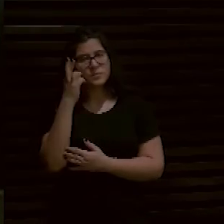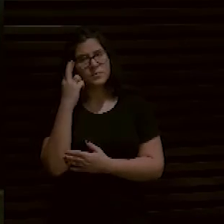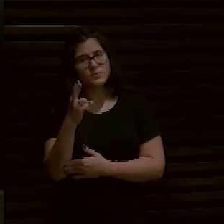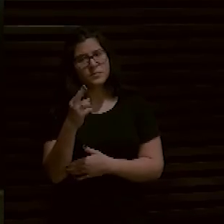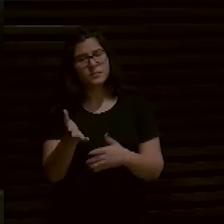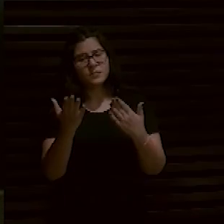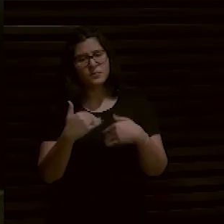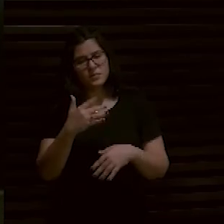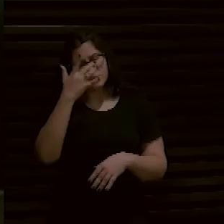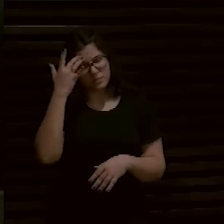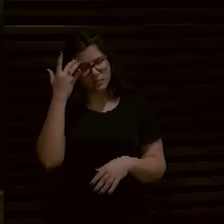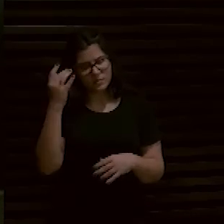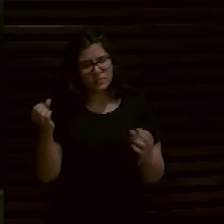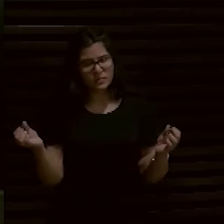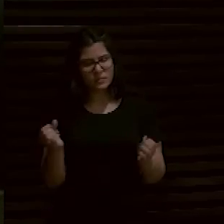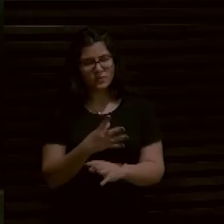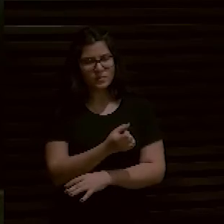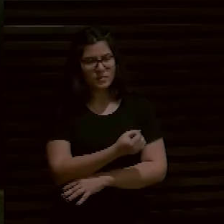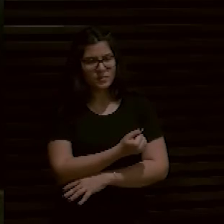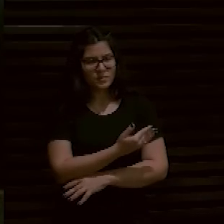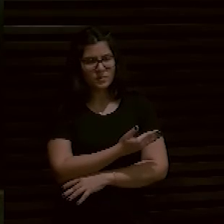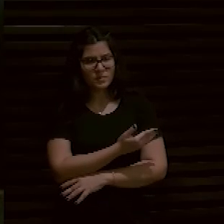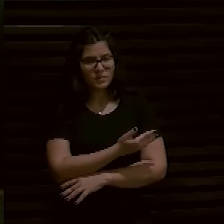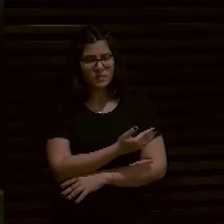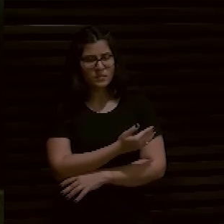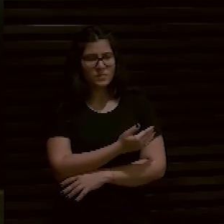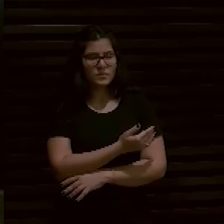ao homem um novo coração, e com isso